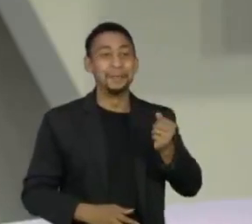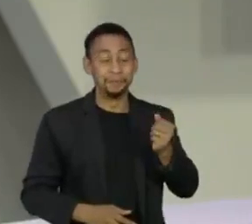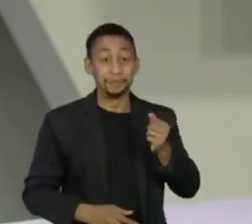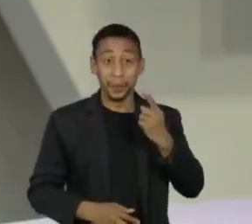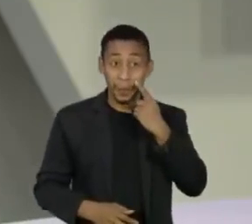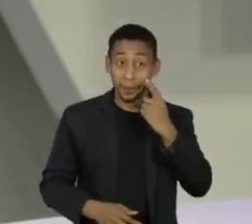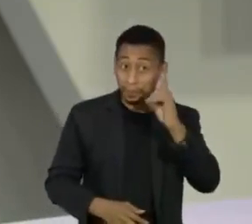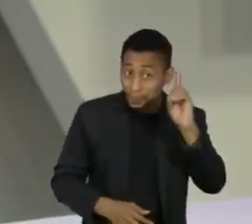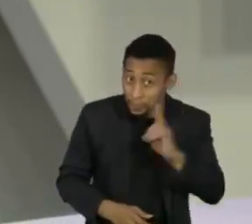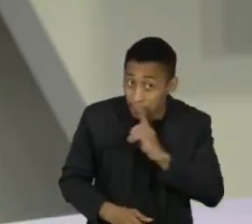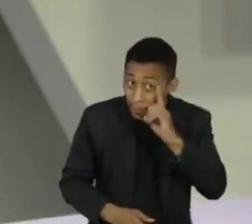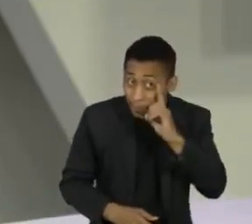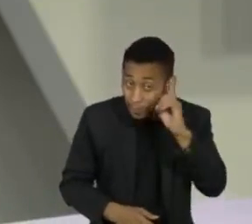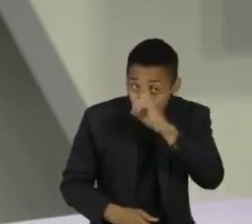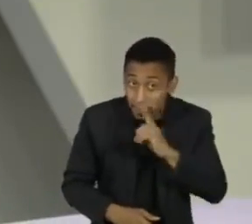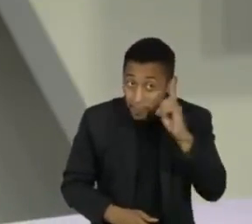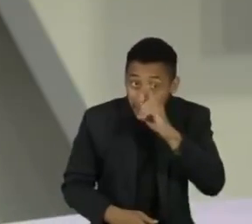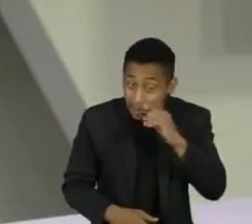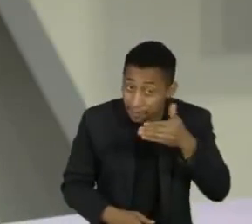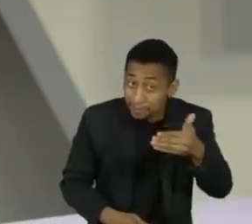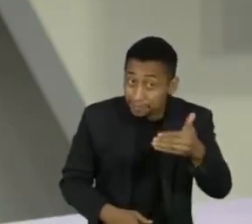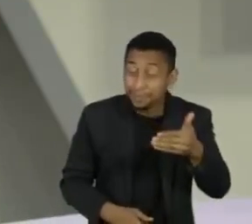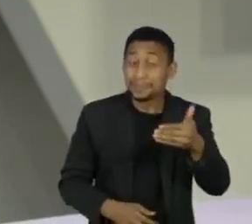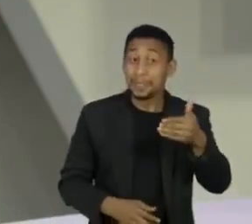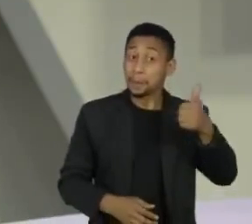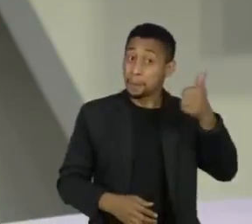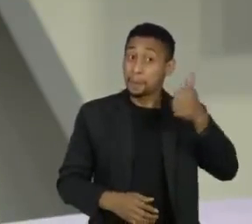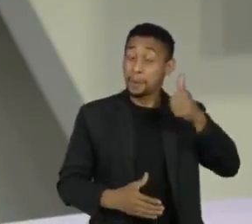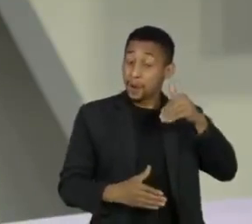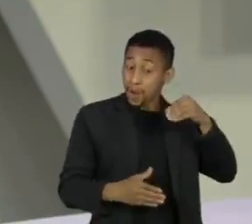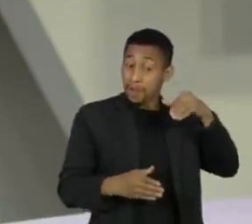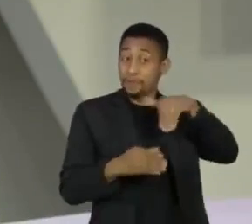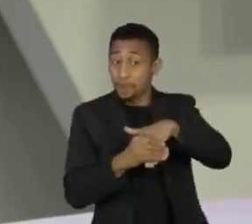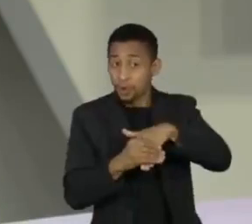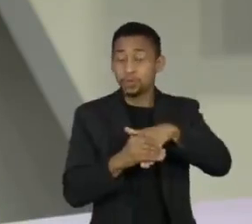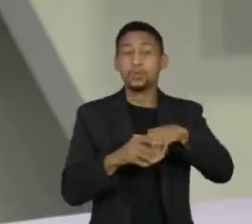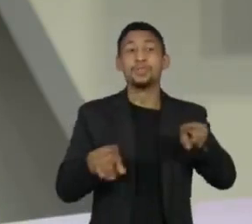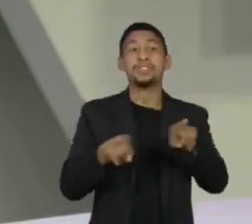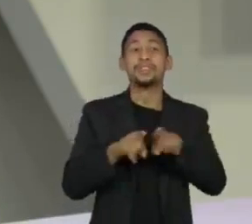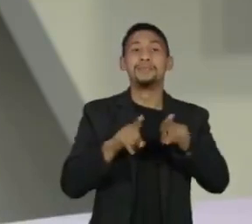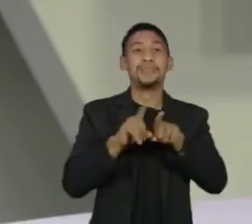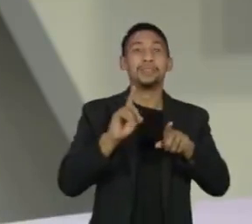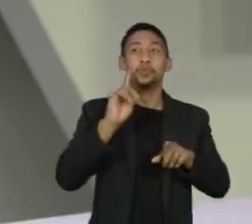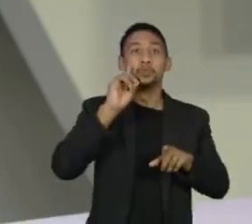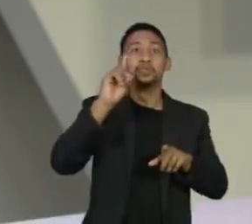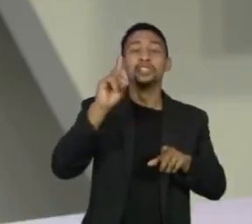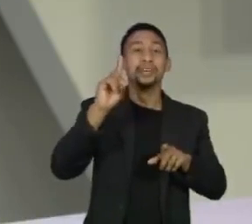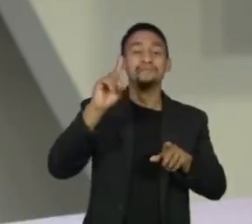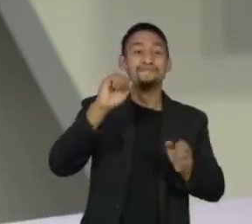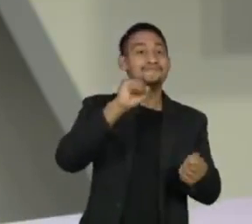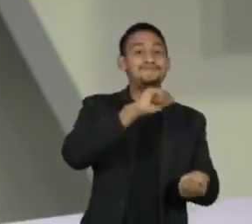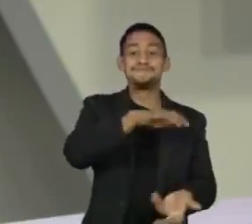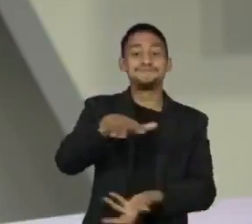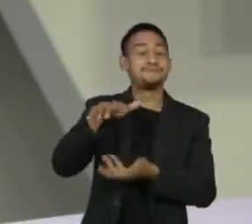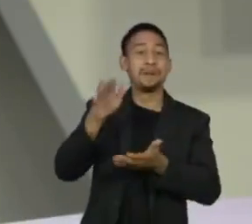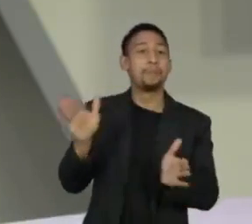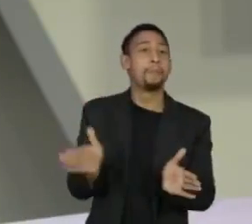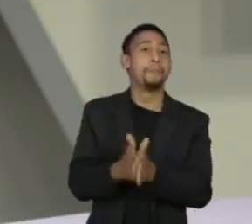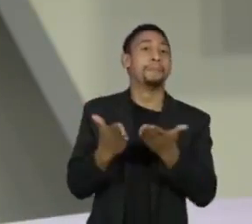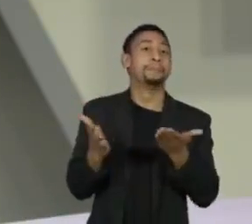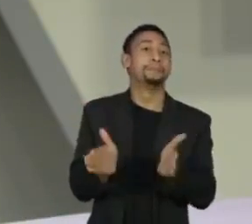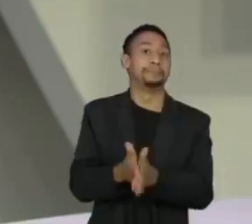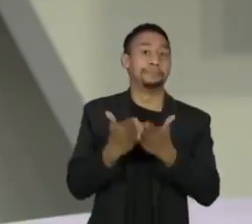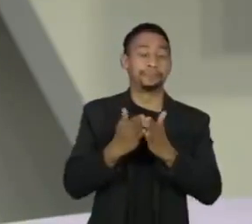Olha, o próximo domingo, primeiro turno das eleições municipais, é também o Dia Mundial dos Pobres. O Brasil é